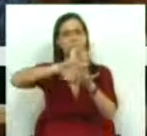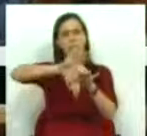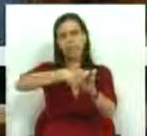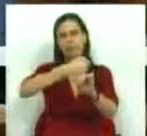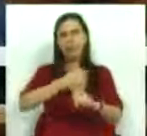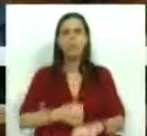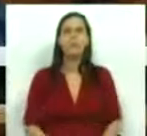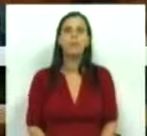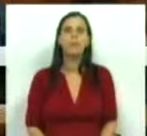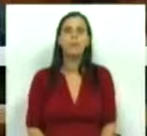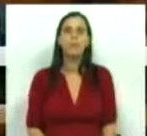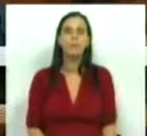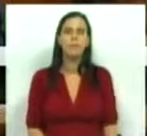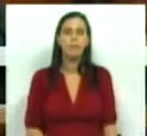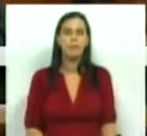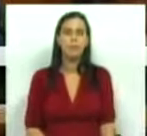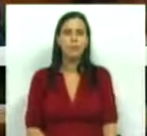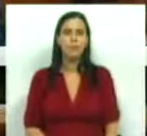catástrofes.